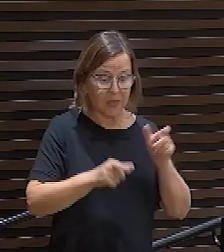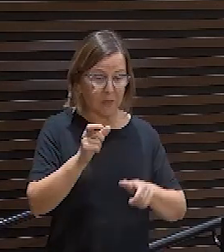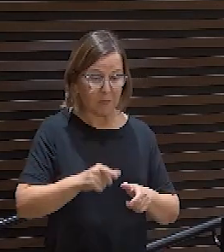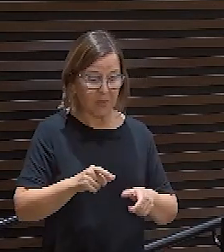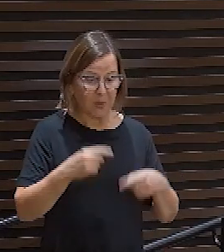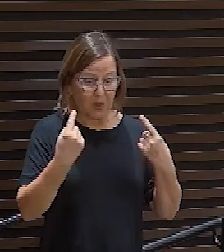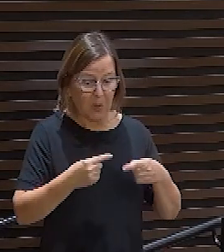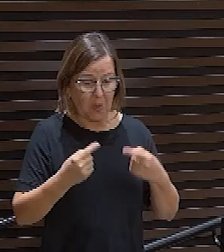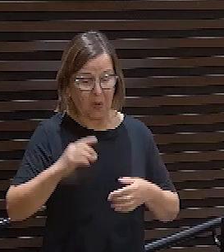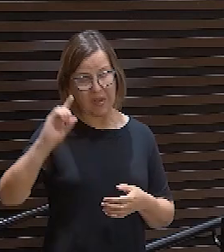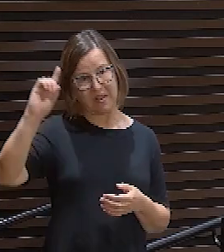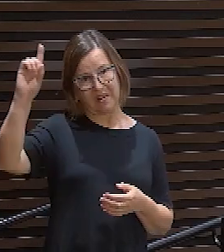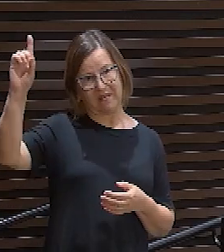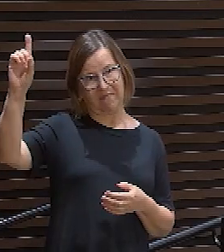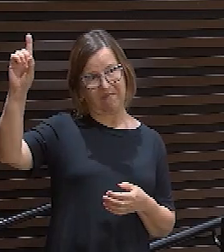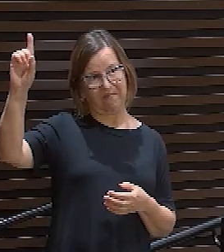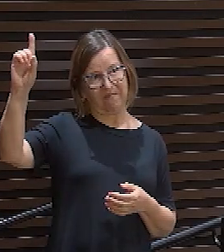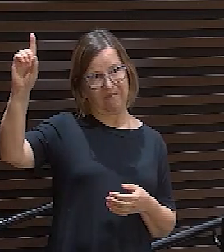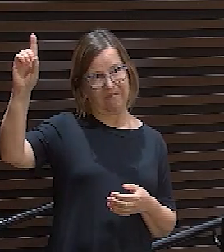Pronto, fazer o mundo de novo.